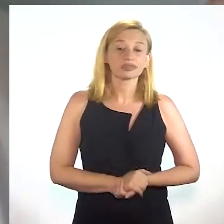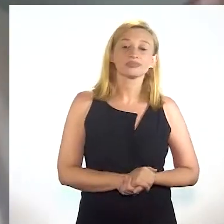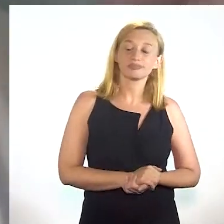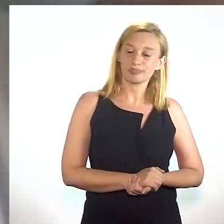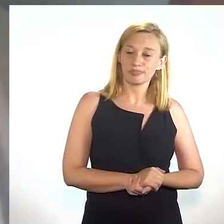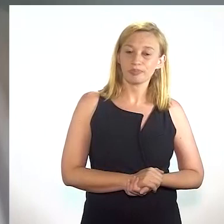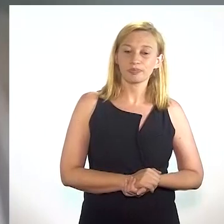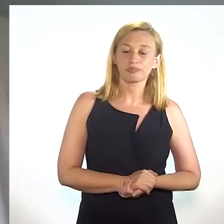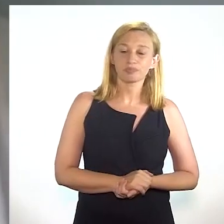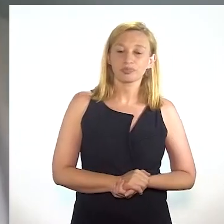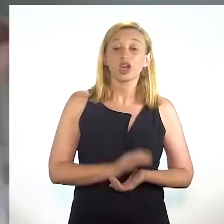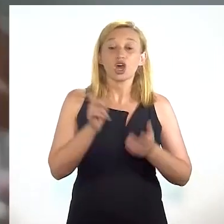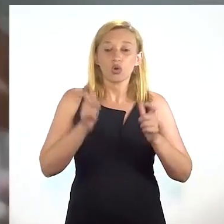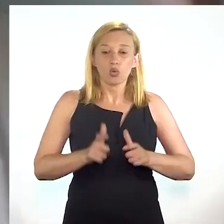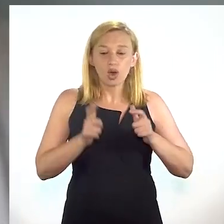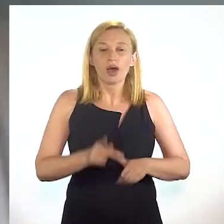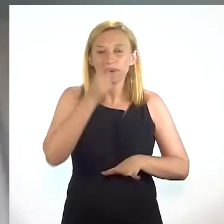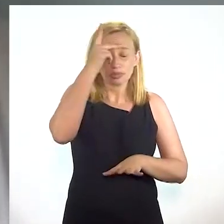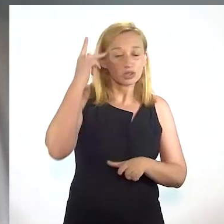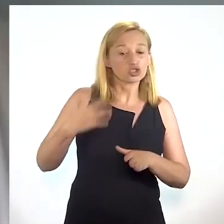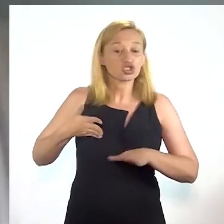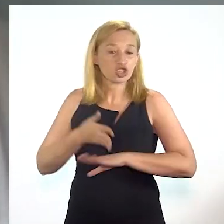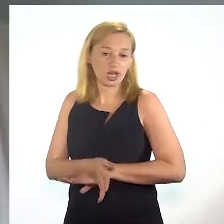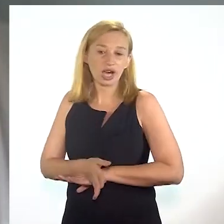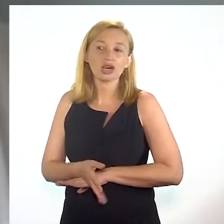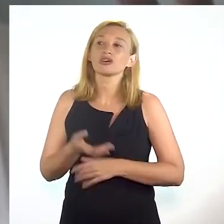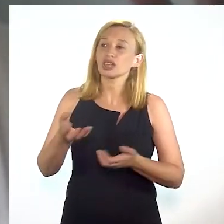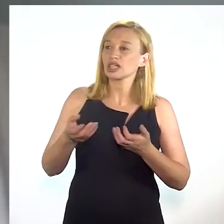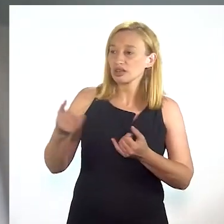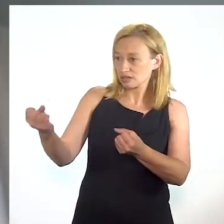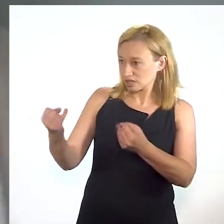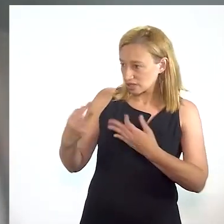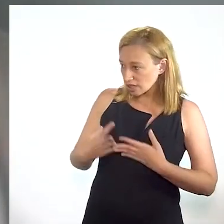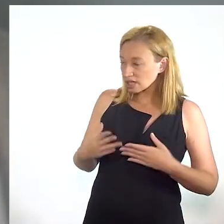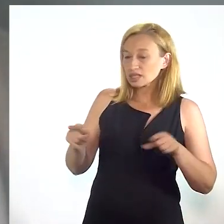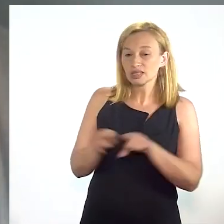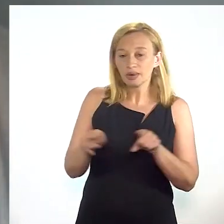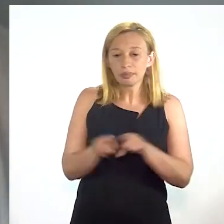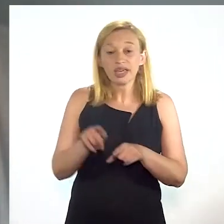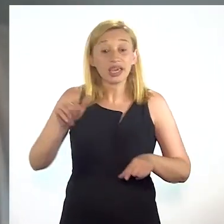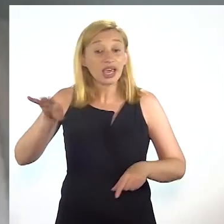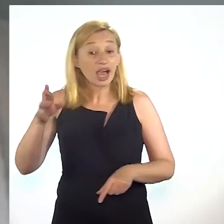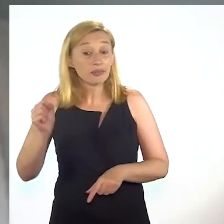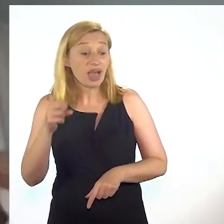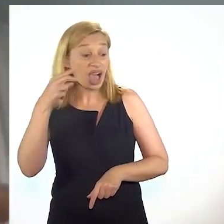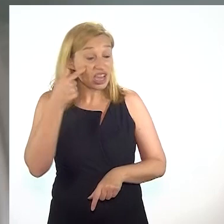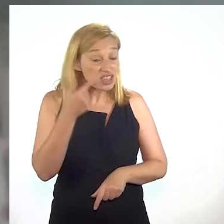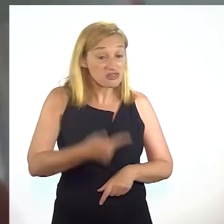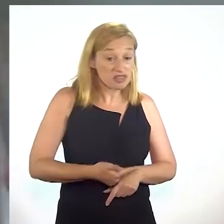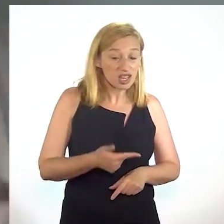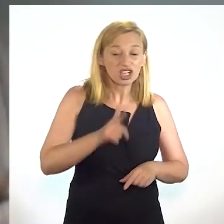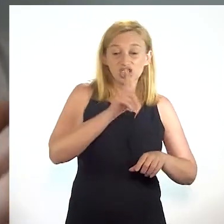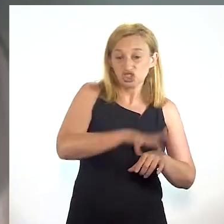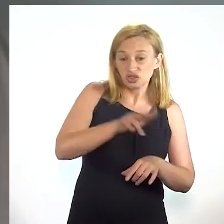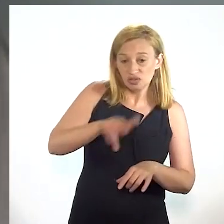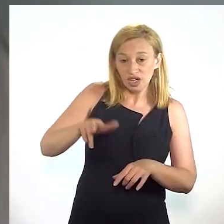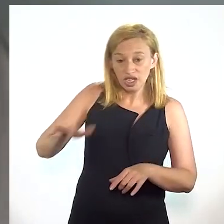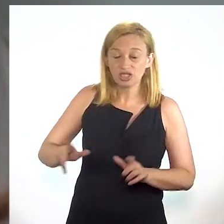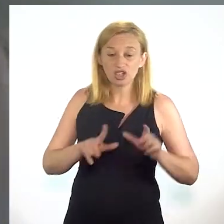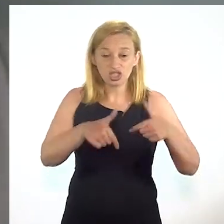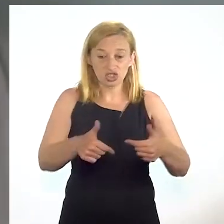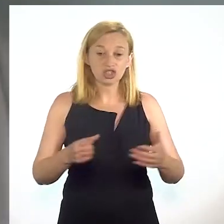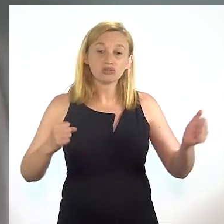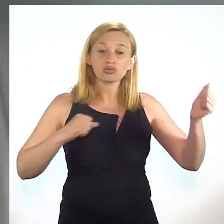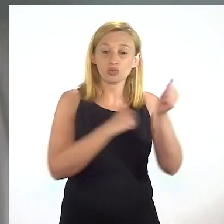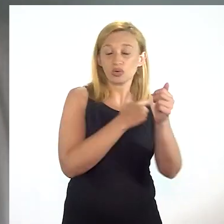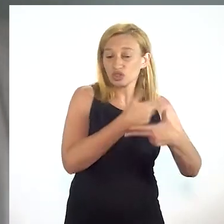quer dizer, um empreendimento prédio, né? Quer dizer, um lugar para as pessoas chegarem. Então, eu queria que você contasse também, Carmen, porque aqui a gente vê diferentes